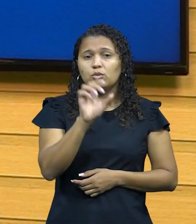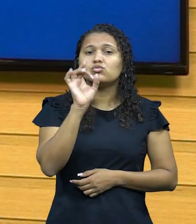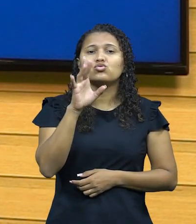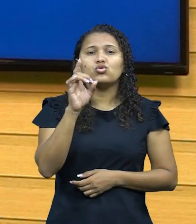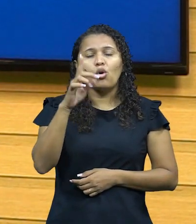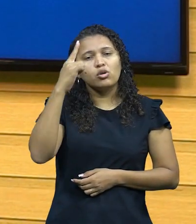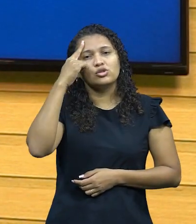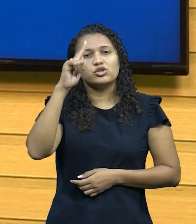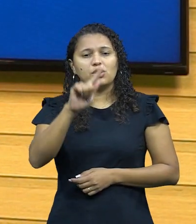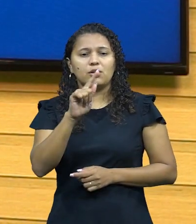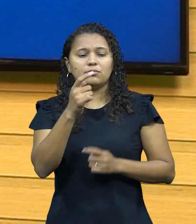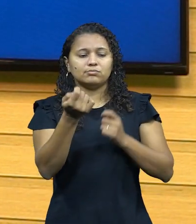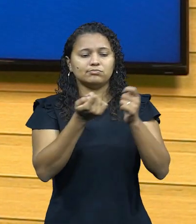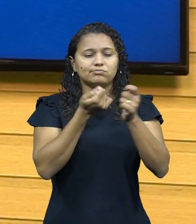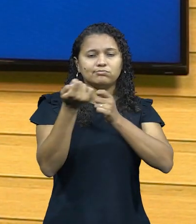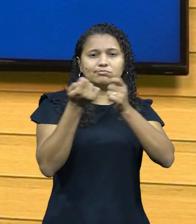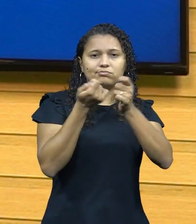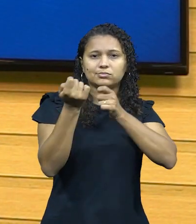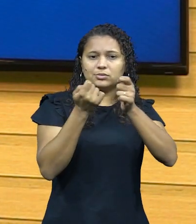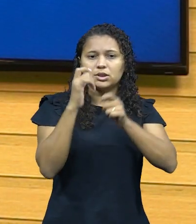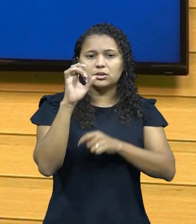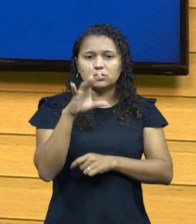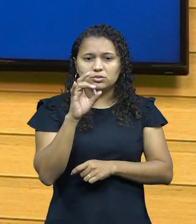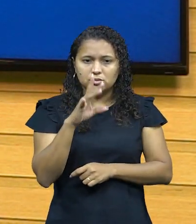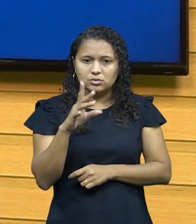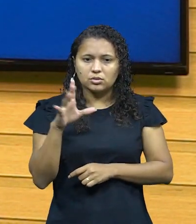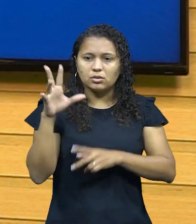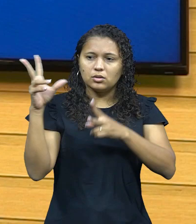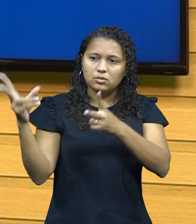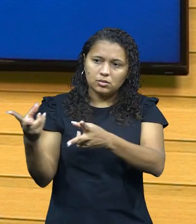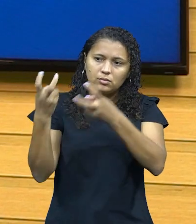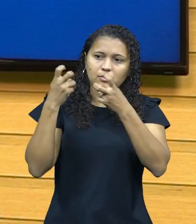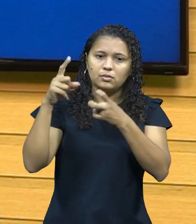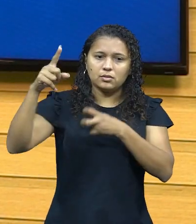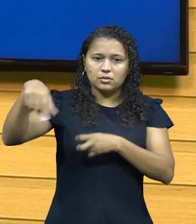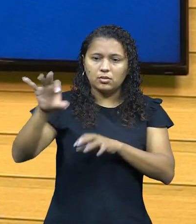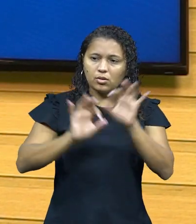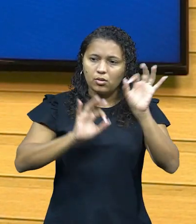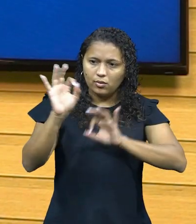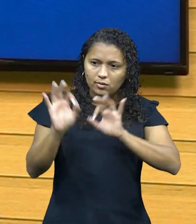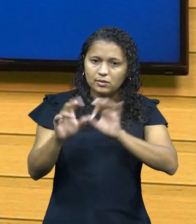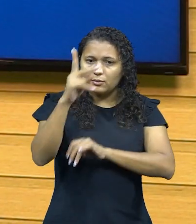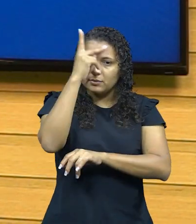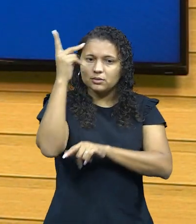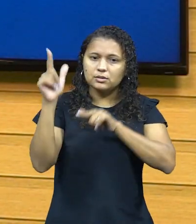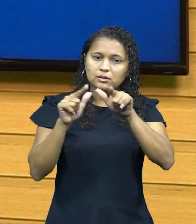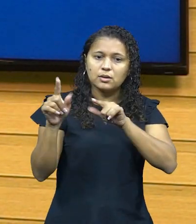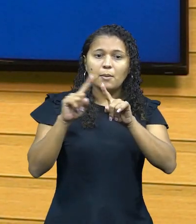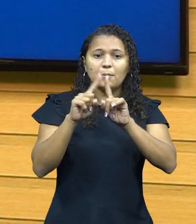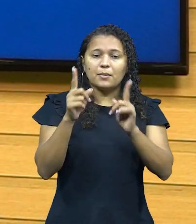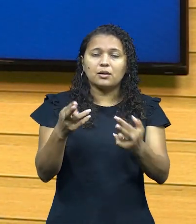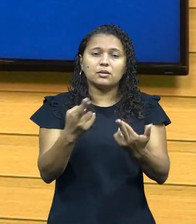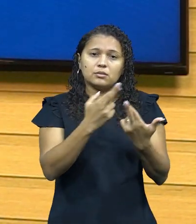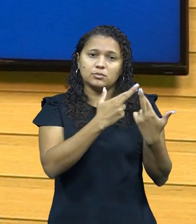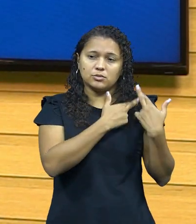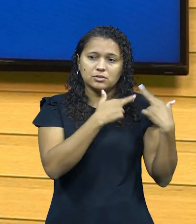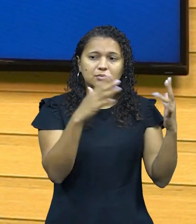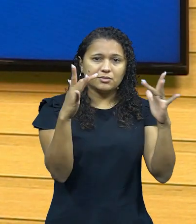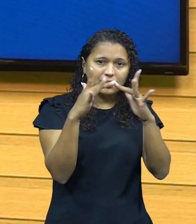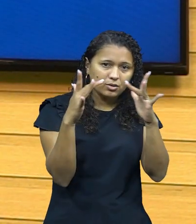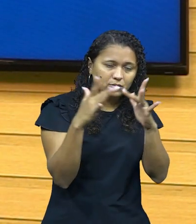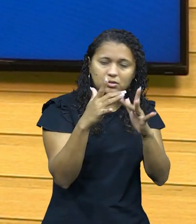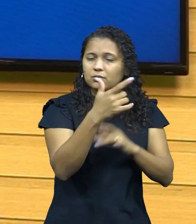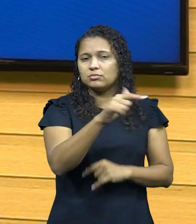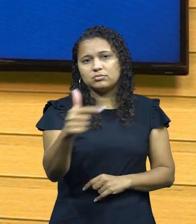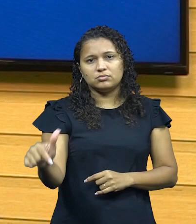a gestão desse trabalhador portuário, ele que consegue esse trabalhador, ele que organiza esse trabalhador, mas não é ele que